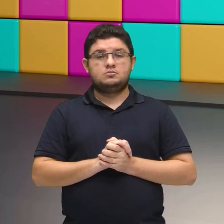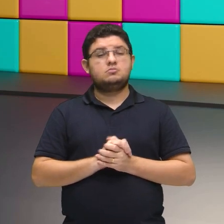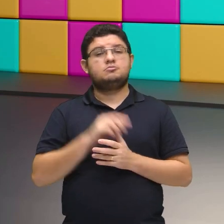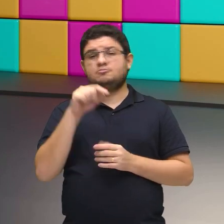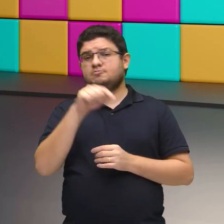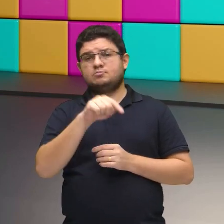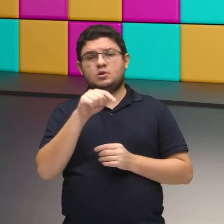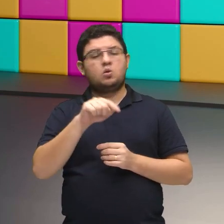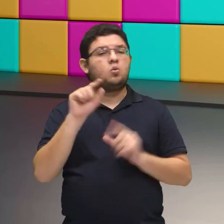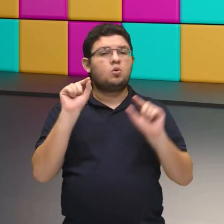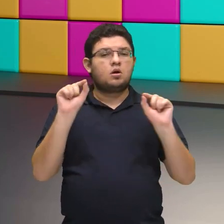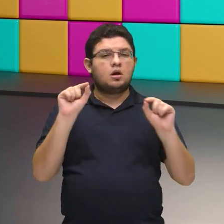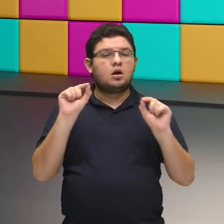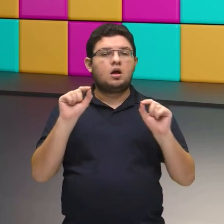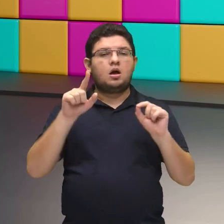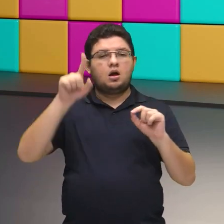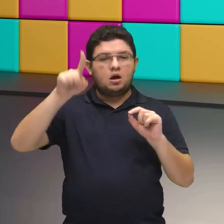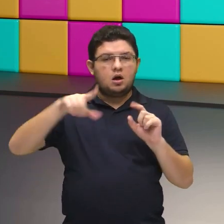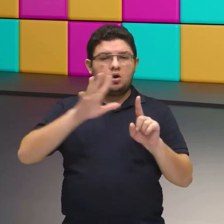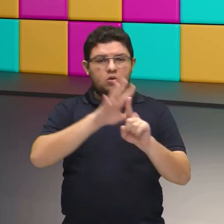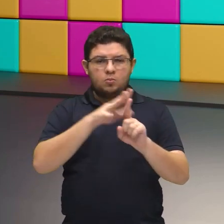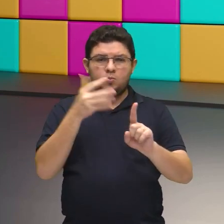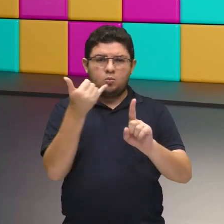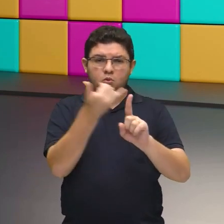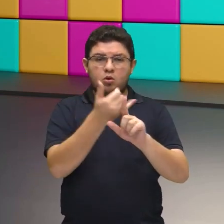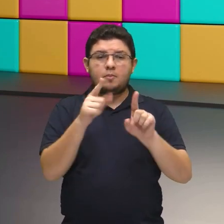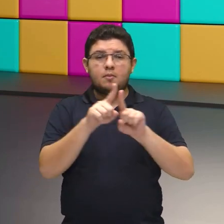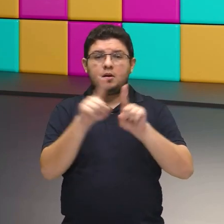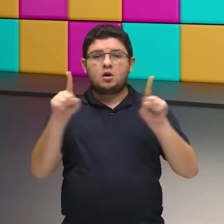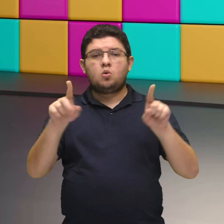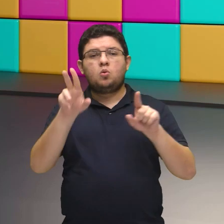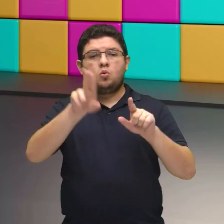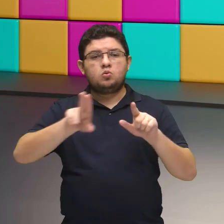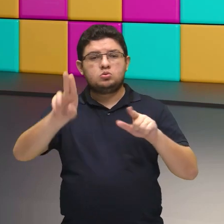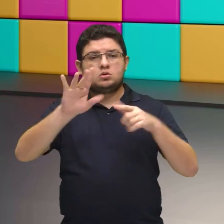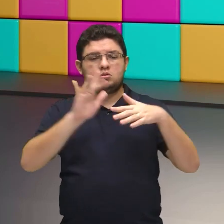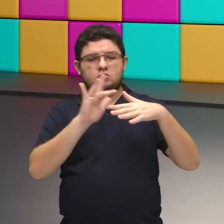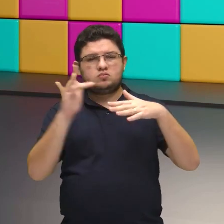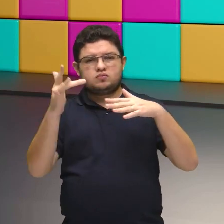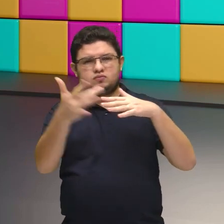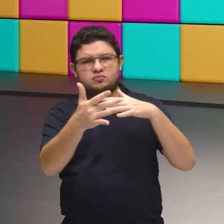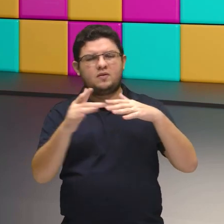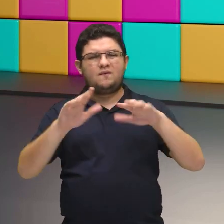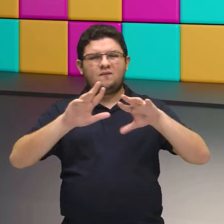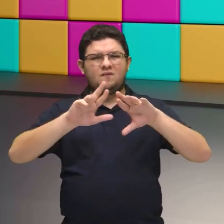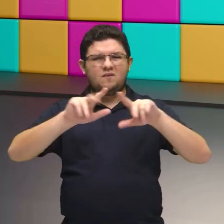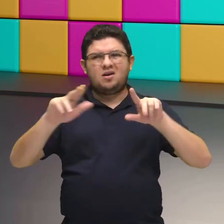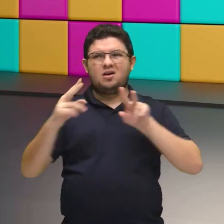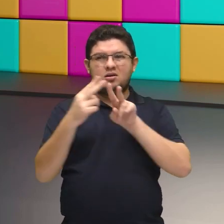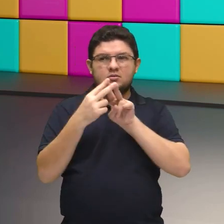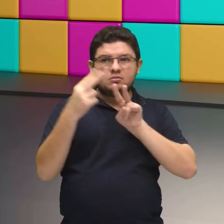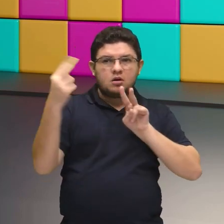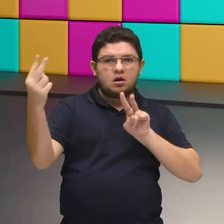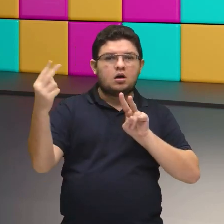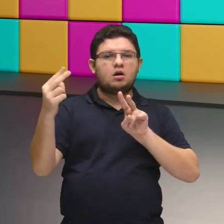Trata-se da versão multimídia da violência escolar, que cresce a cada